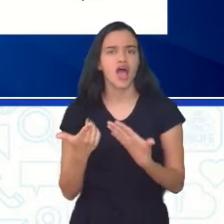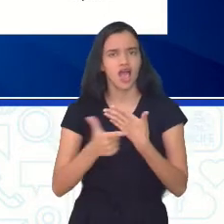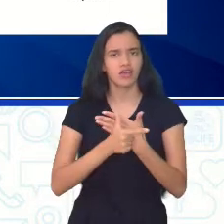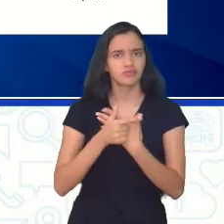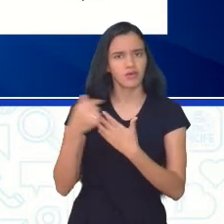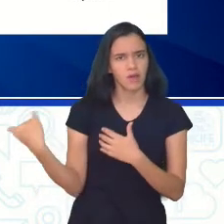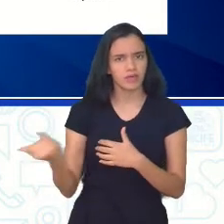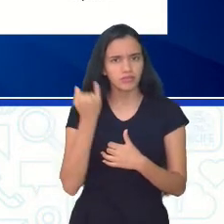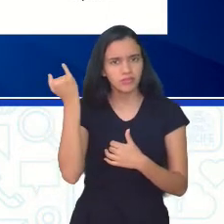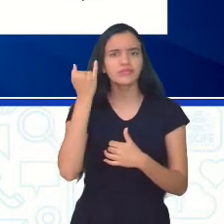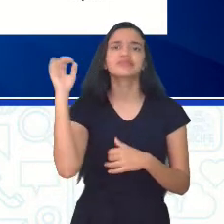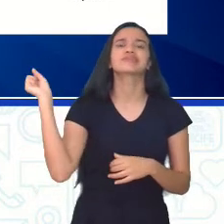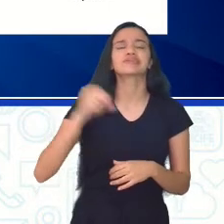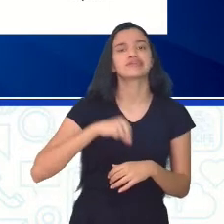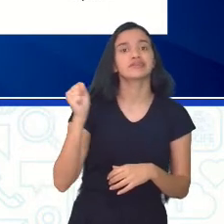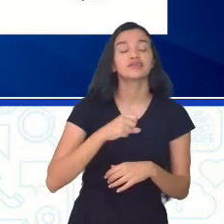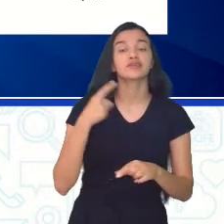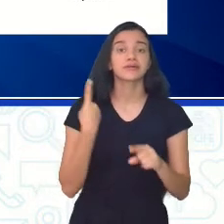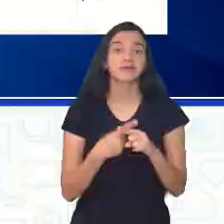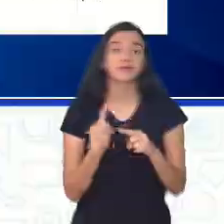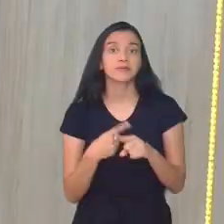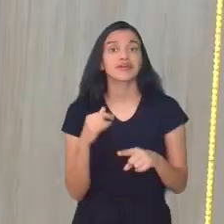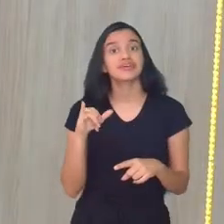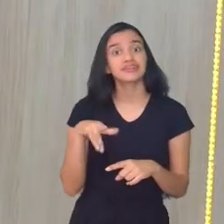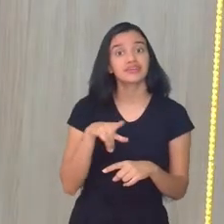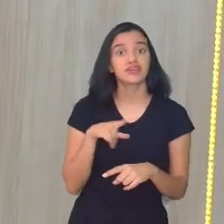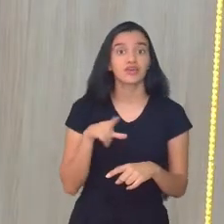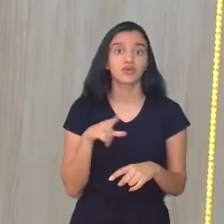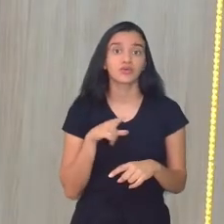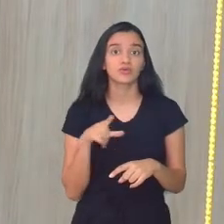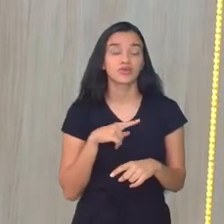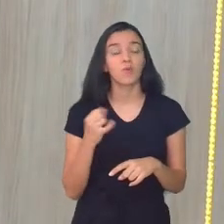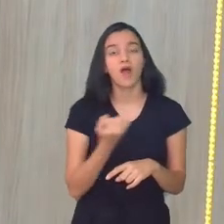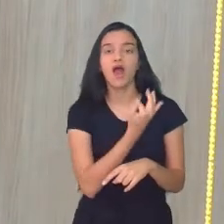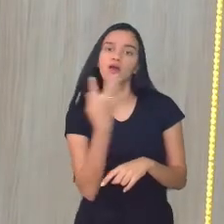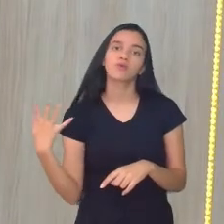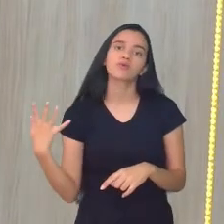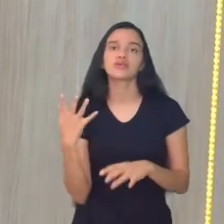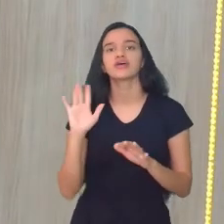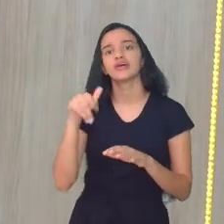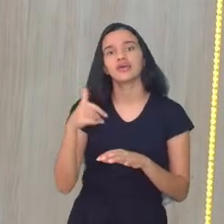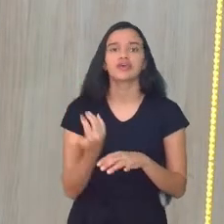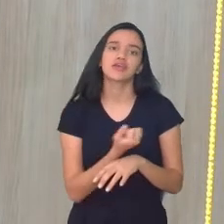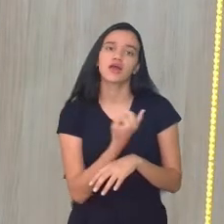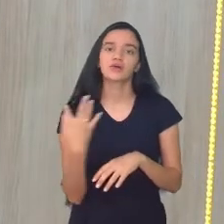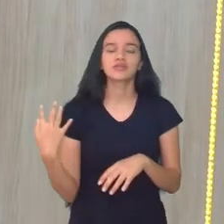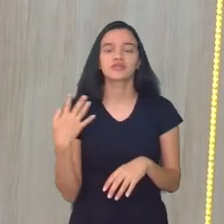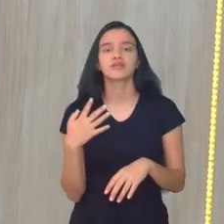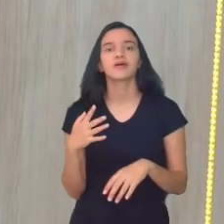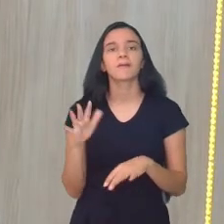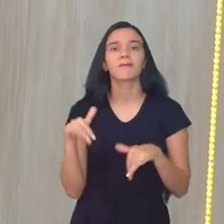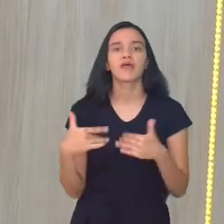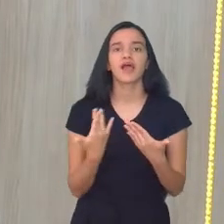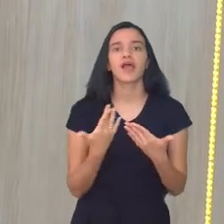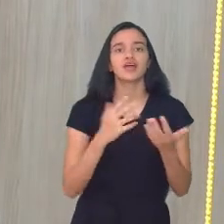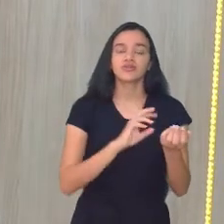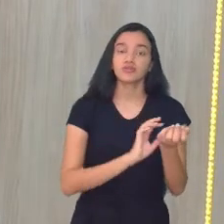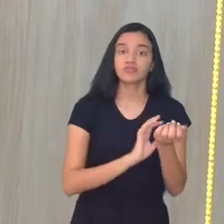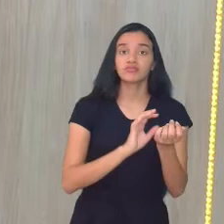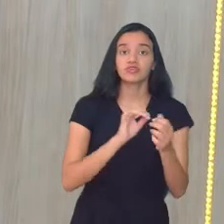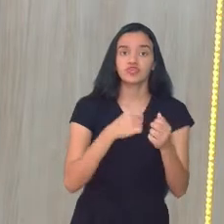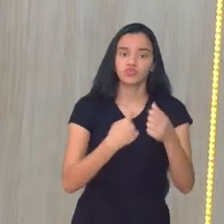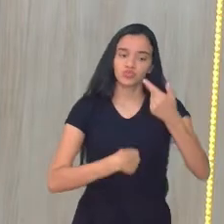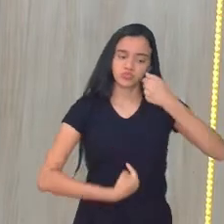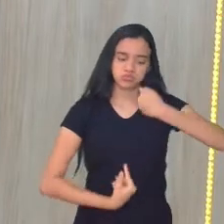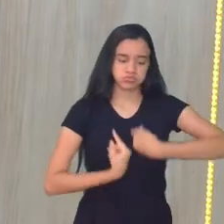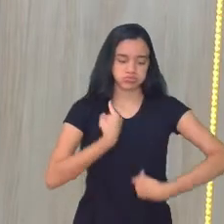importante assim? Sim. Porque se eu tenho aqui uma grande quantidade, né? E essa quantidade desses nervos, desses